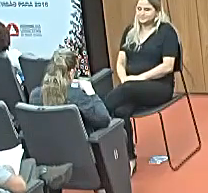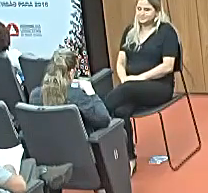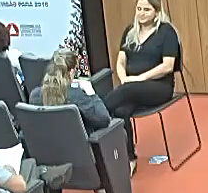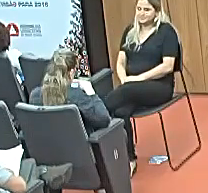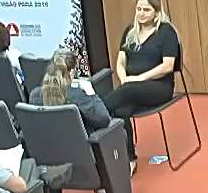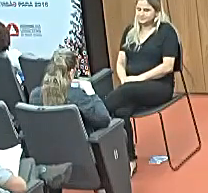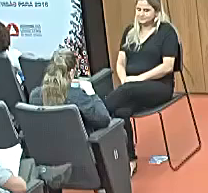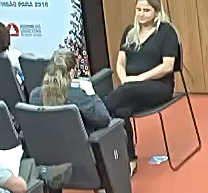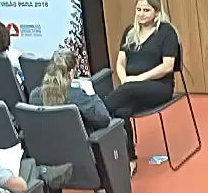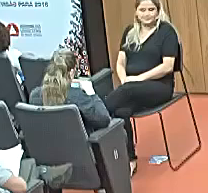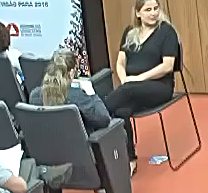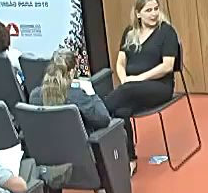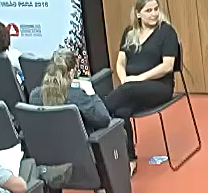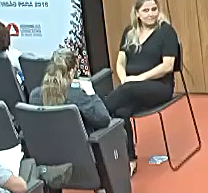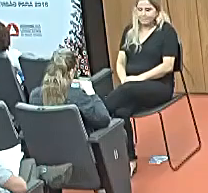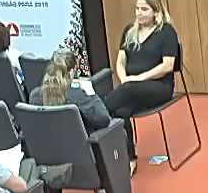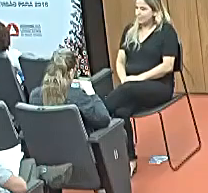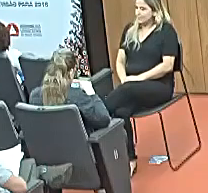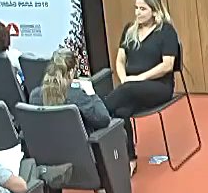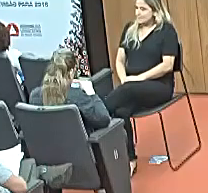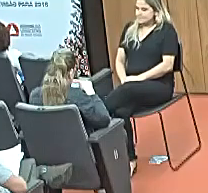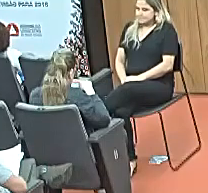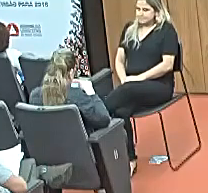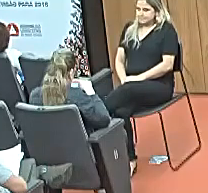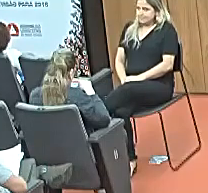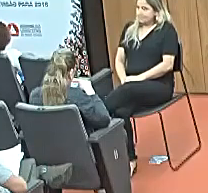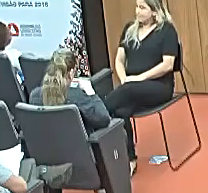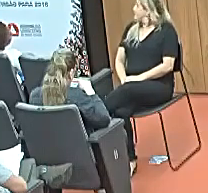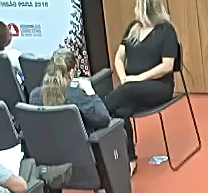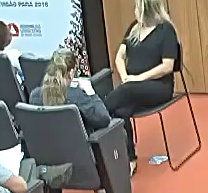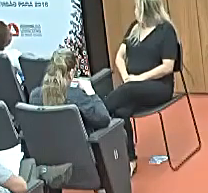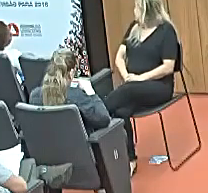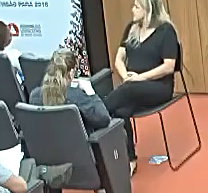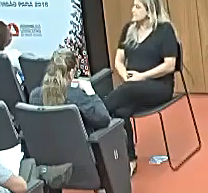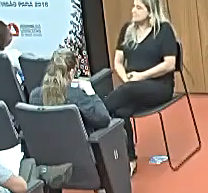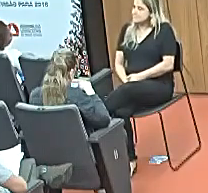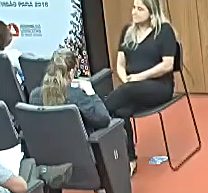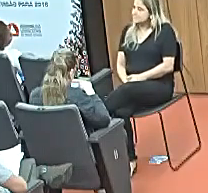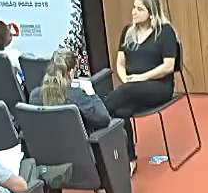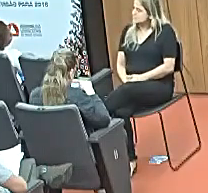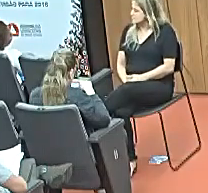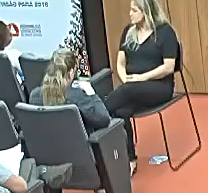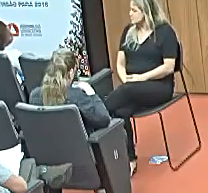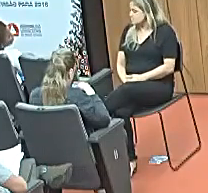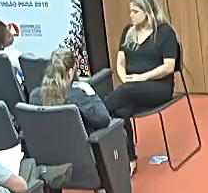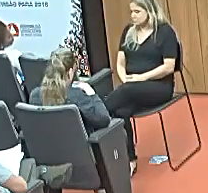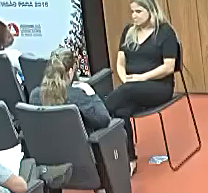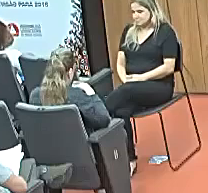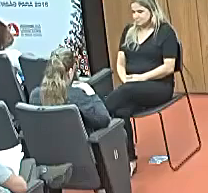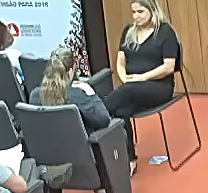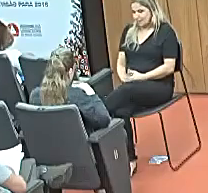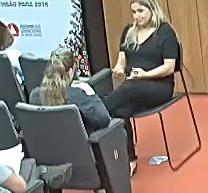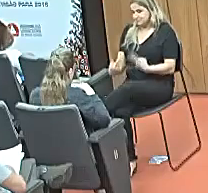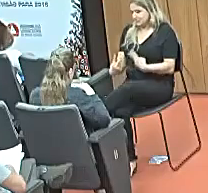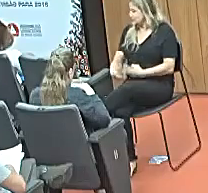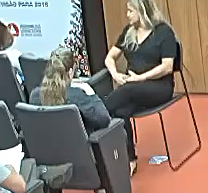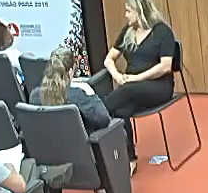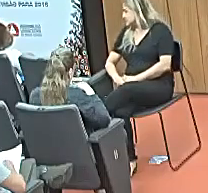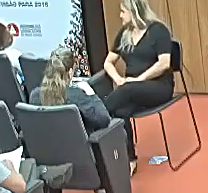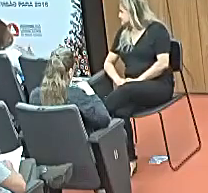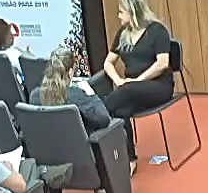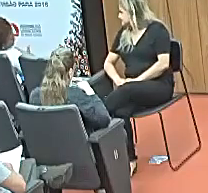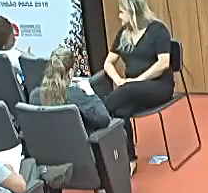estabelecidas que têm os tratamentos especiais para cada um deles que nós sabemos as inúmeras dificuldades físicas